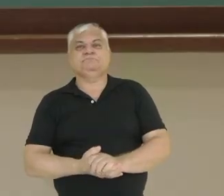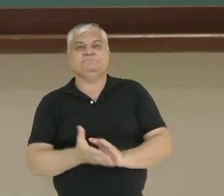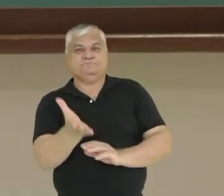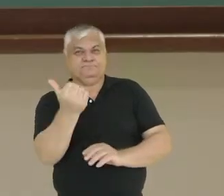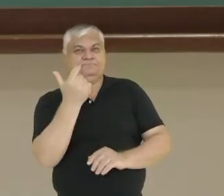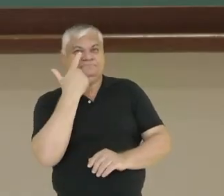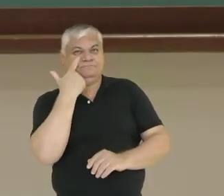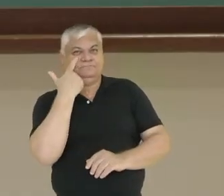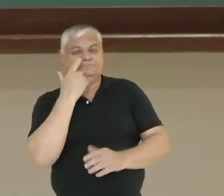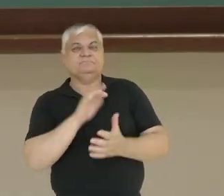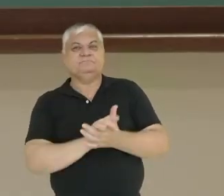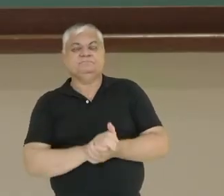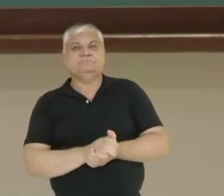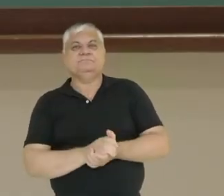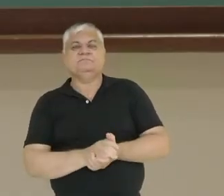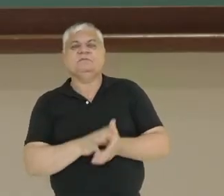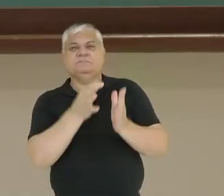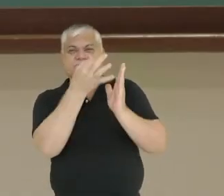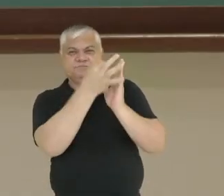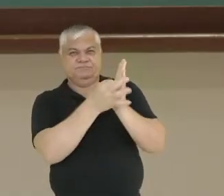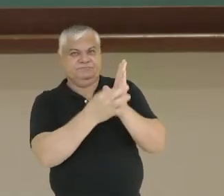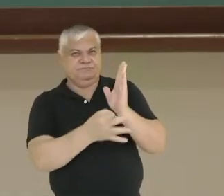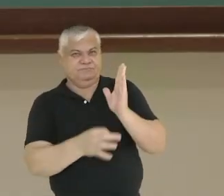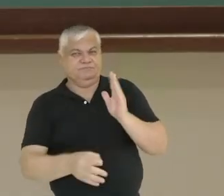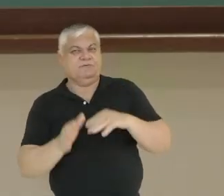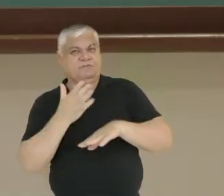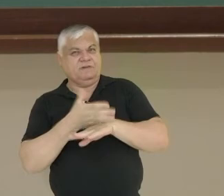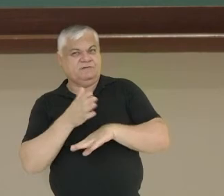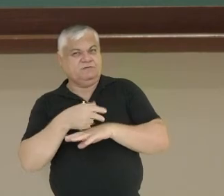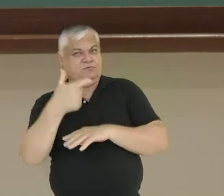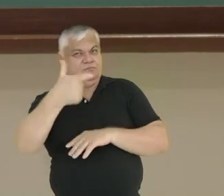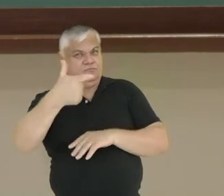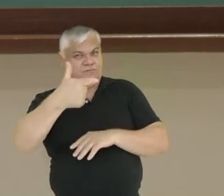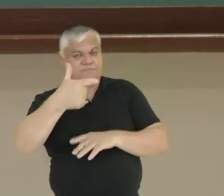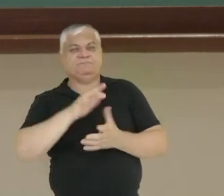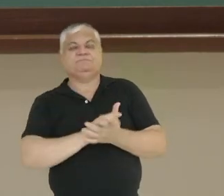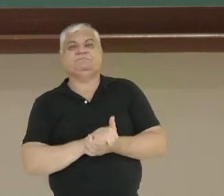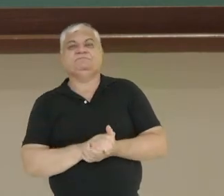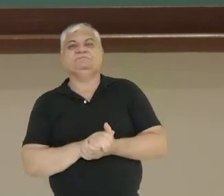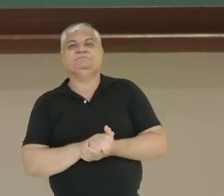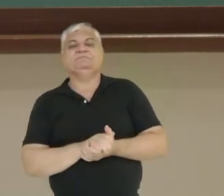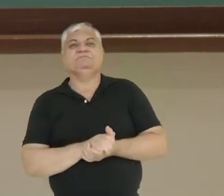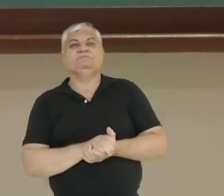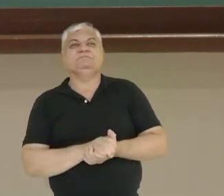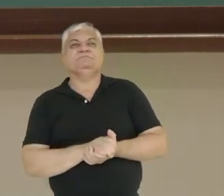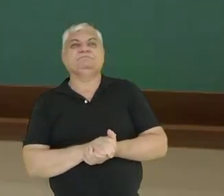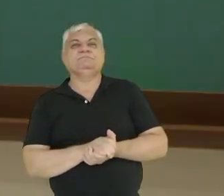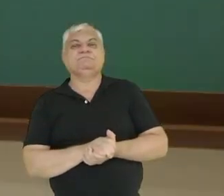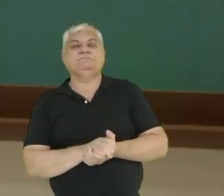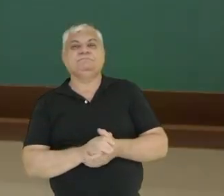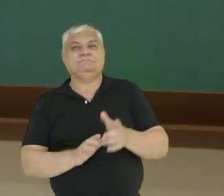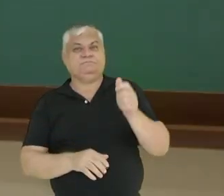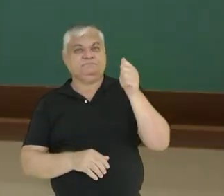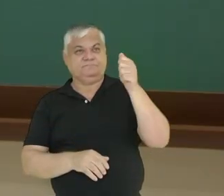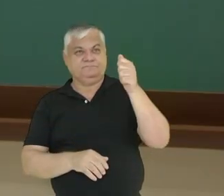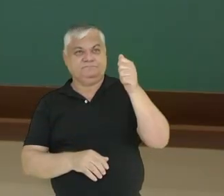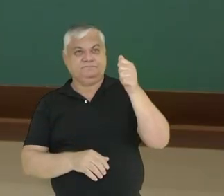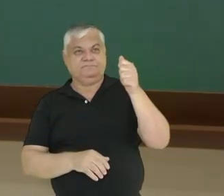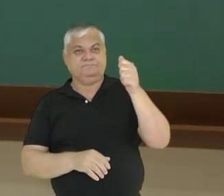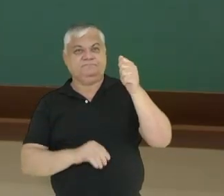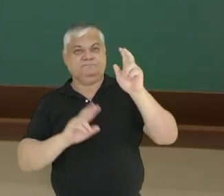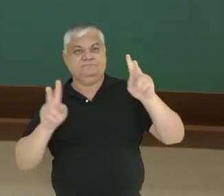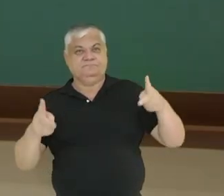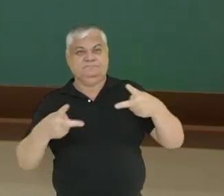Vamos lá, pessoal. Vamos corrigir o nosso praticando 2. Então, veja, na letra A, nós